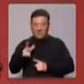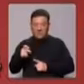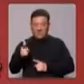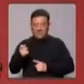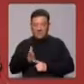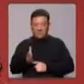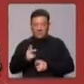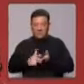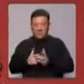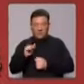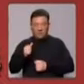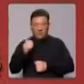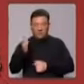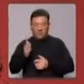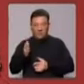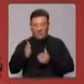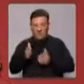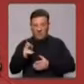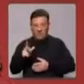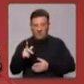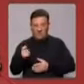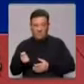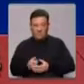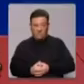vertente técnica do karaté.